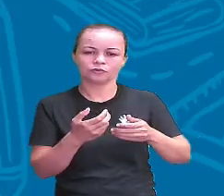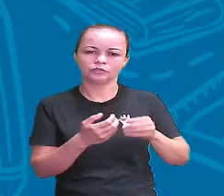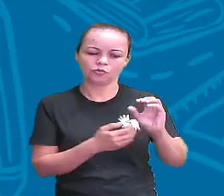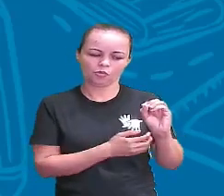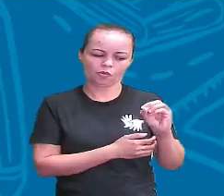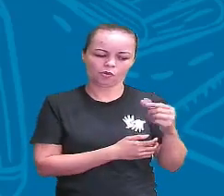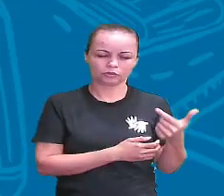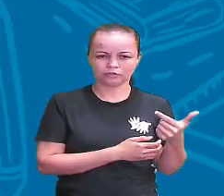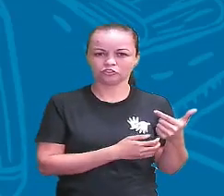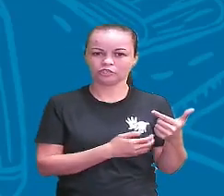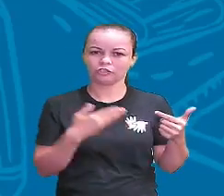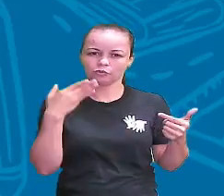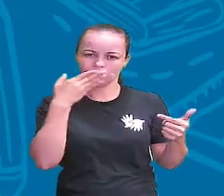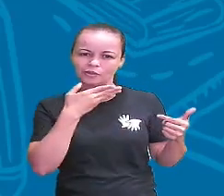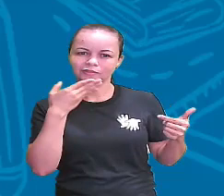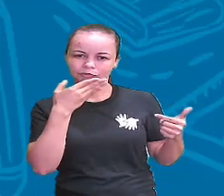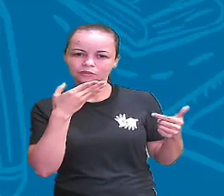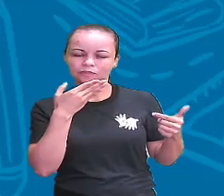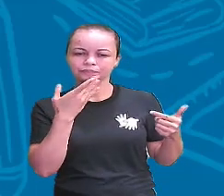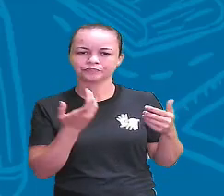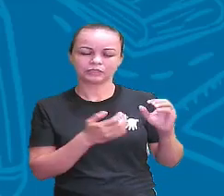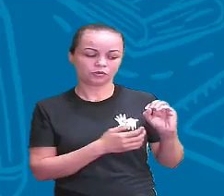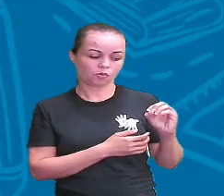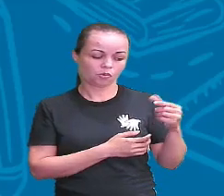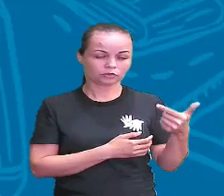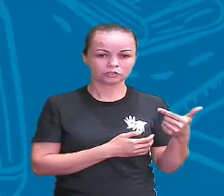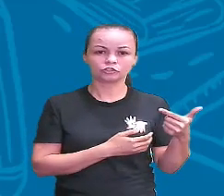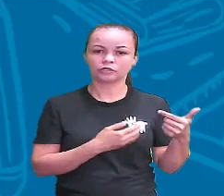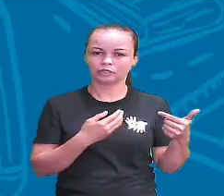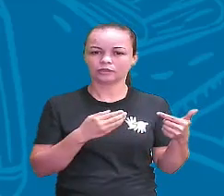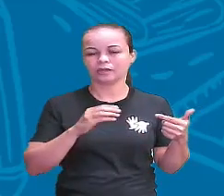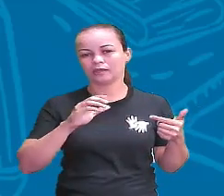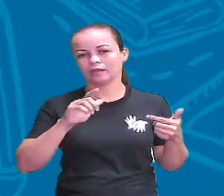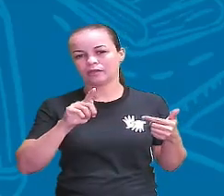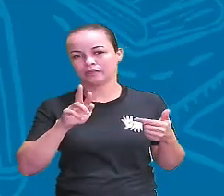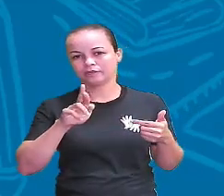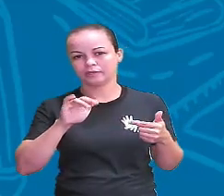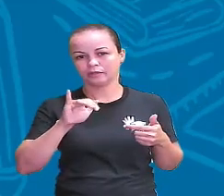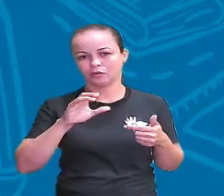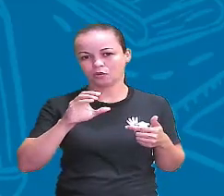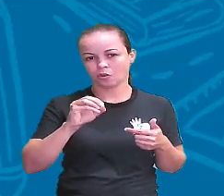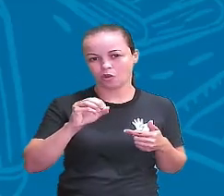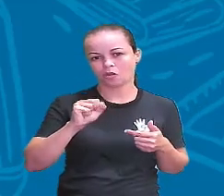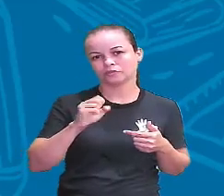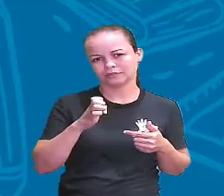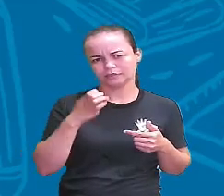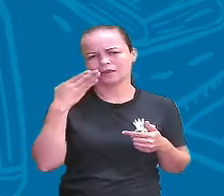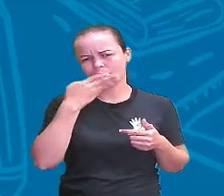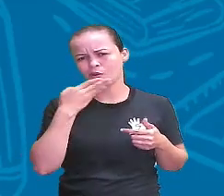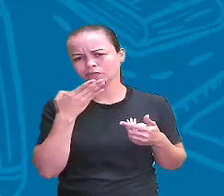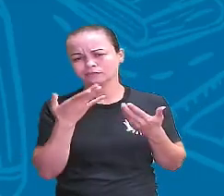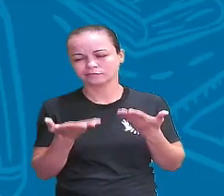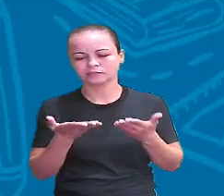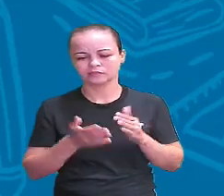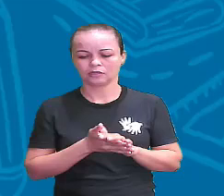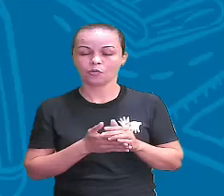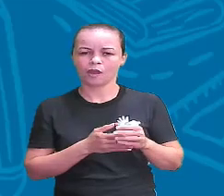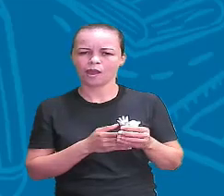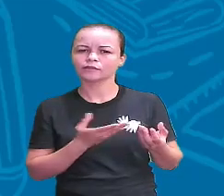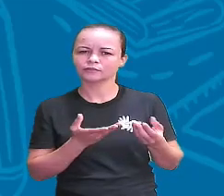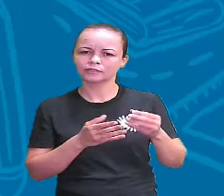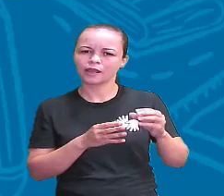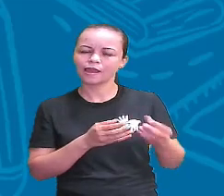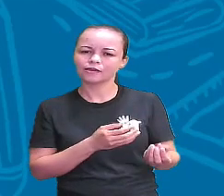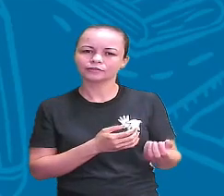oxigênio e o açúcar, entre o oxigênio e a glicose. Então, guarda essas informações que vão fazer toda a diferença.